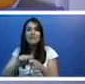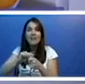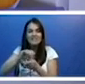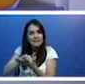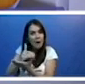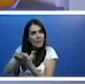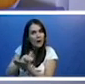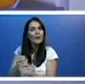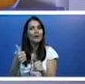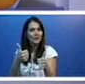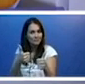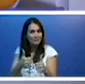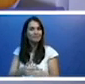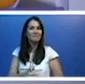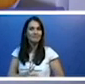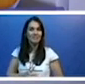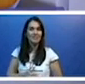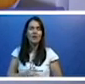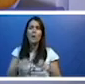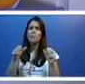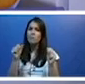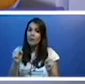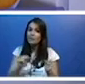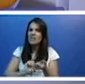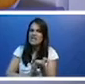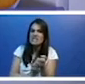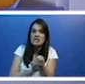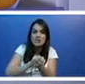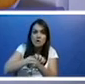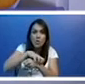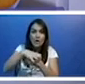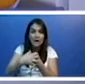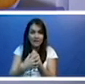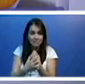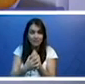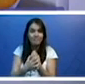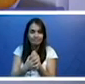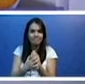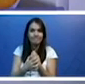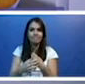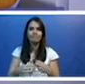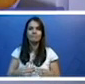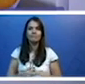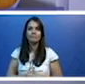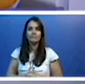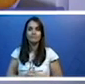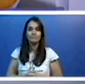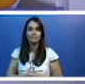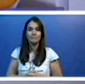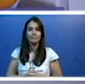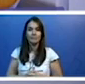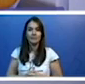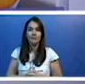adjetivo cáustica significa que pode corroer e destruir os tecidos vivos. As